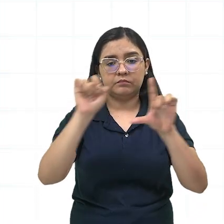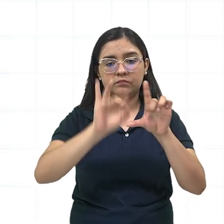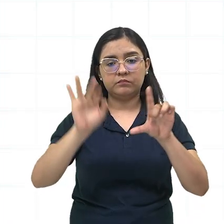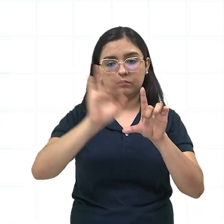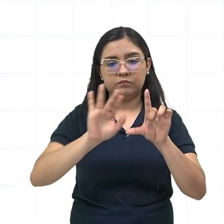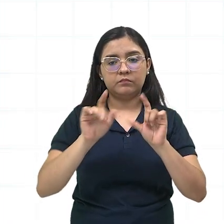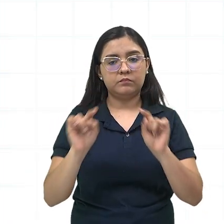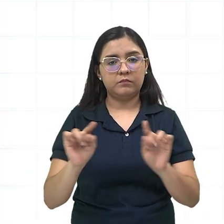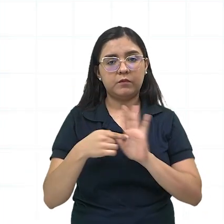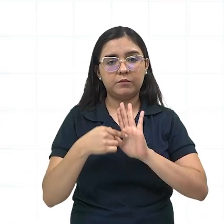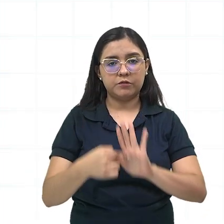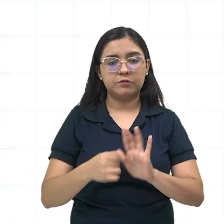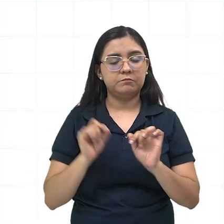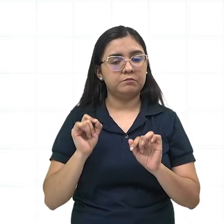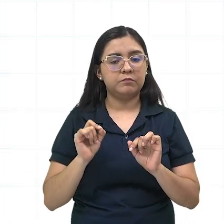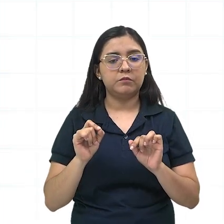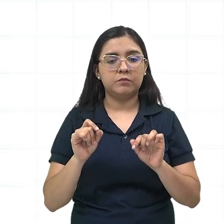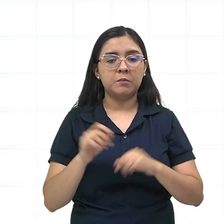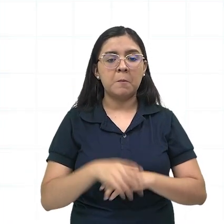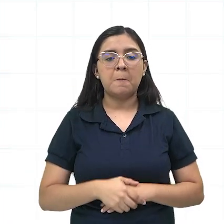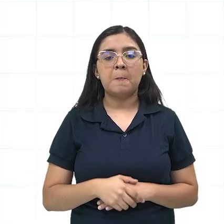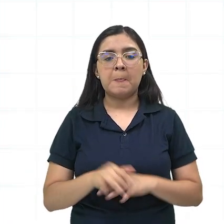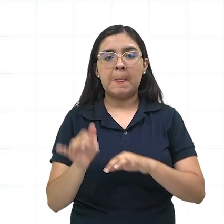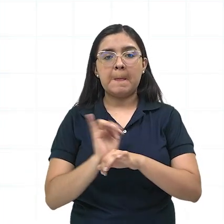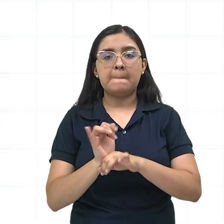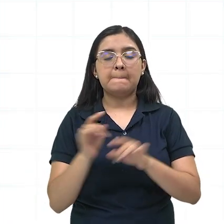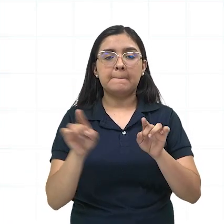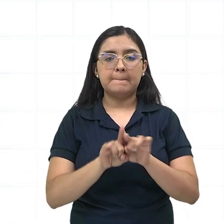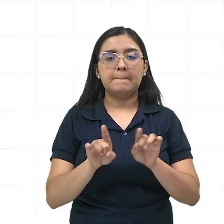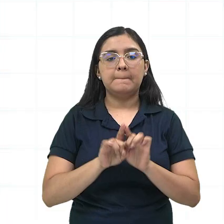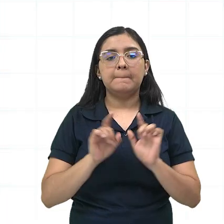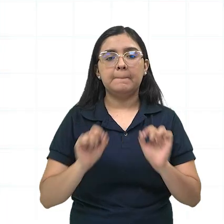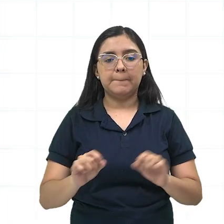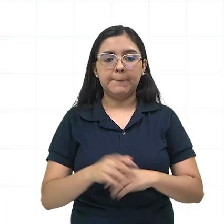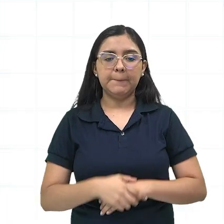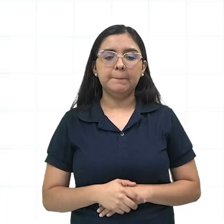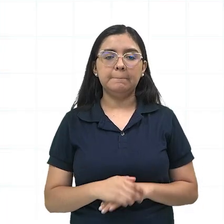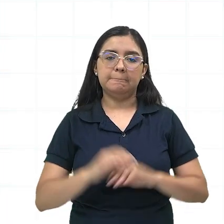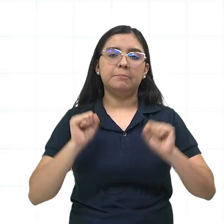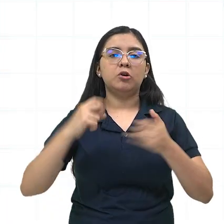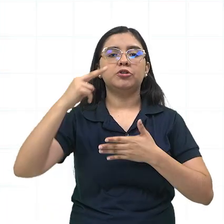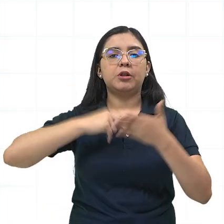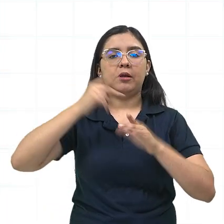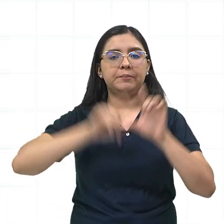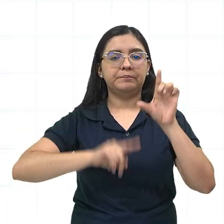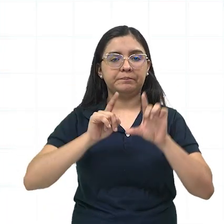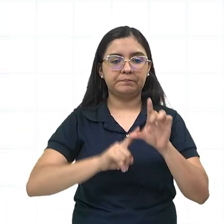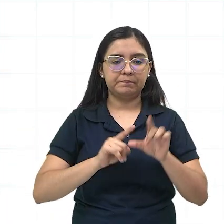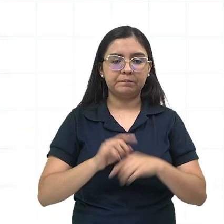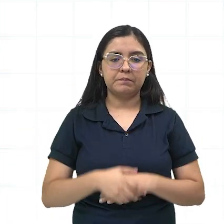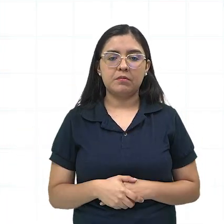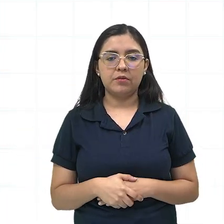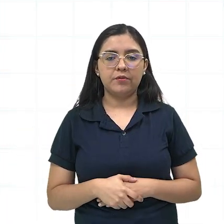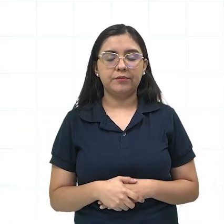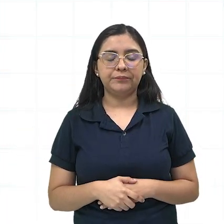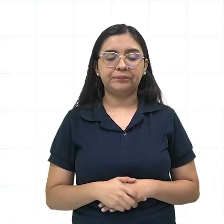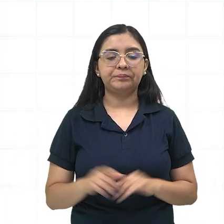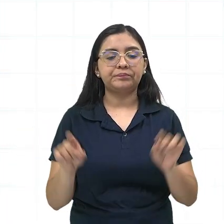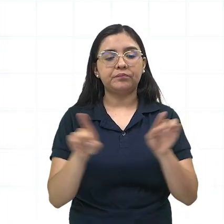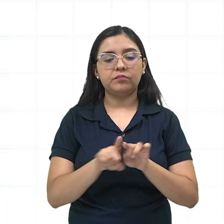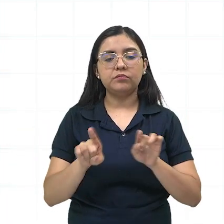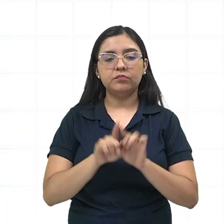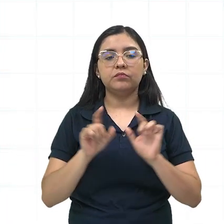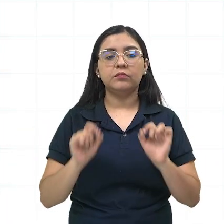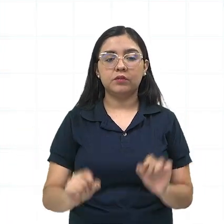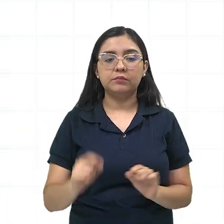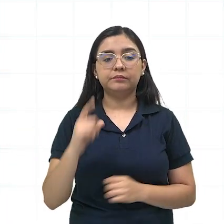QR Code, que ele vai dar direto no canal do Chico Buarque. E escutem a música, que ela tem uma letra muito rica. Além da